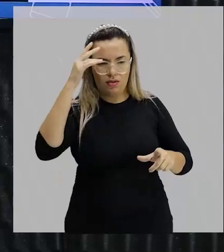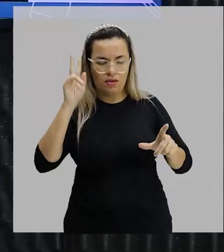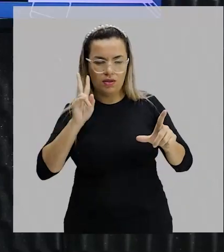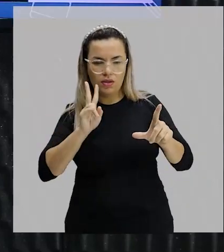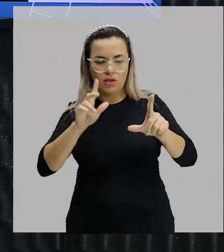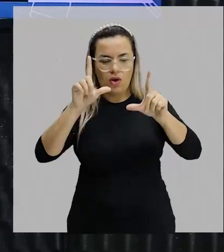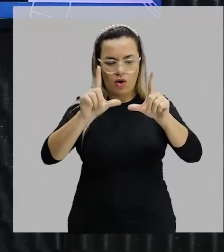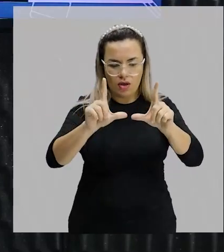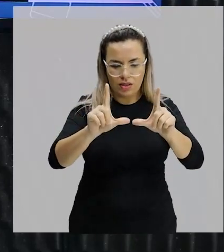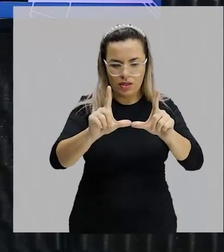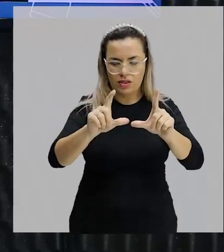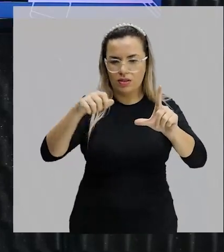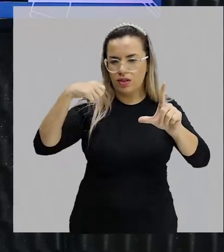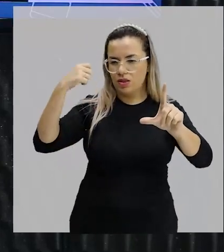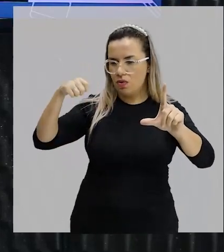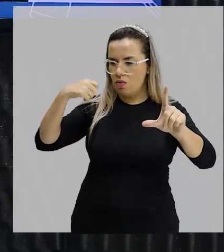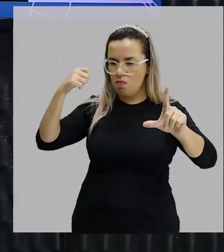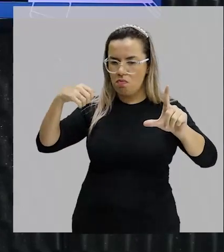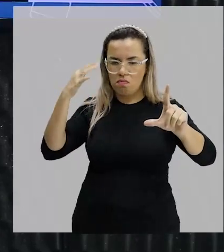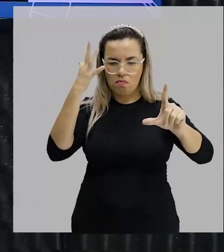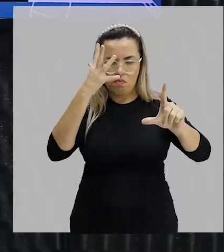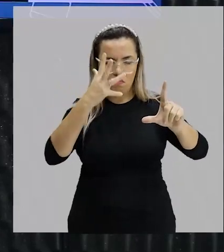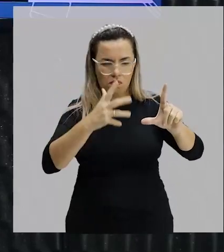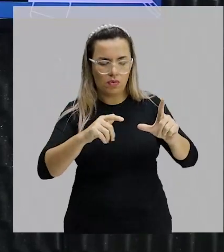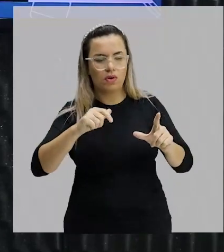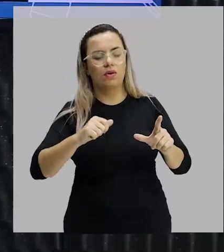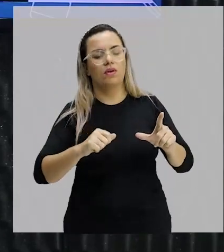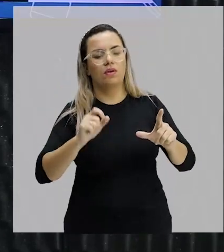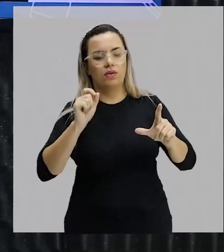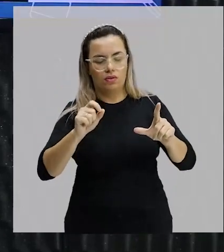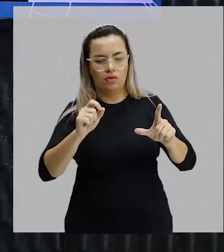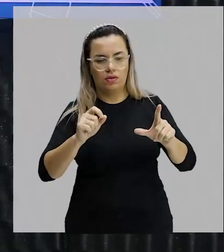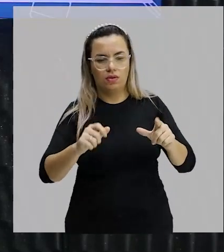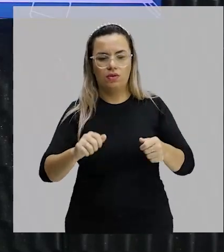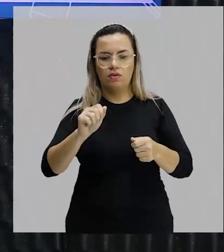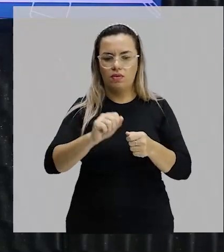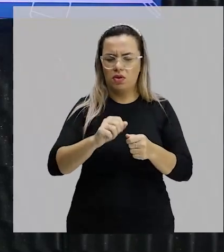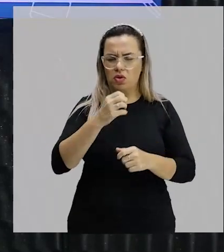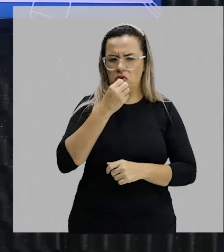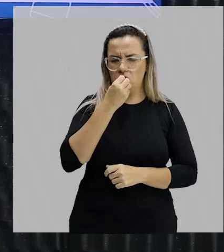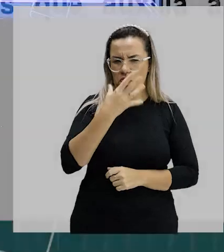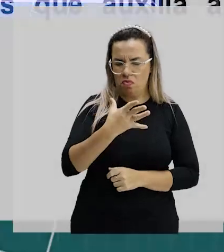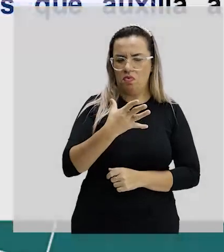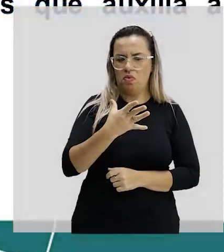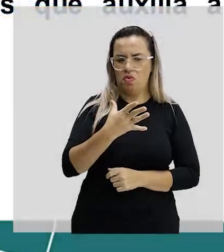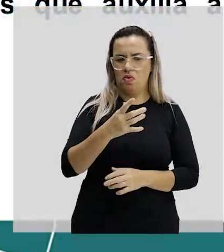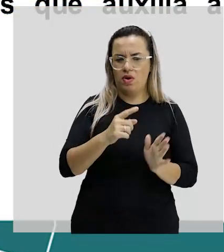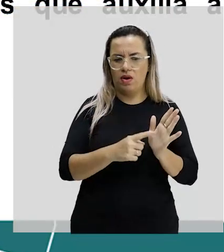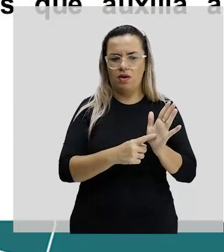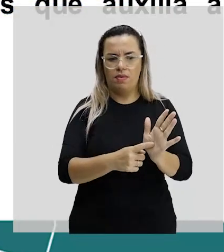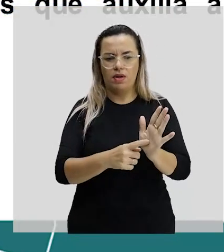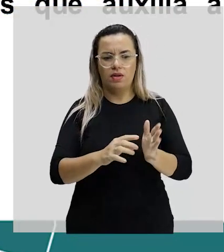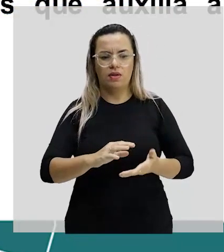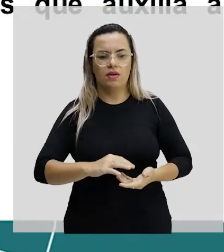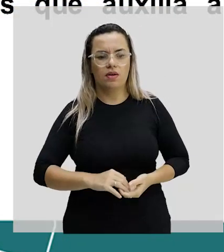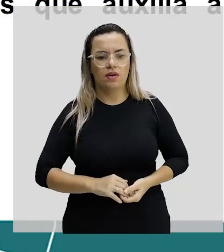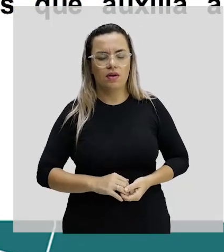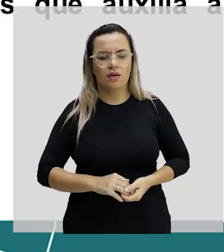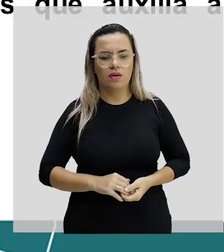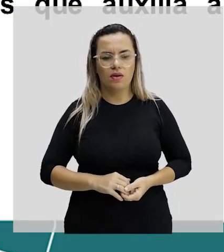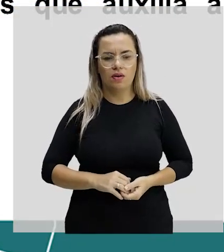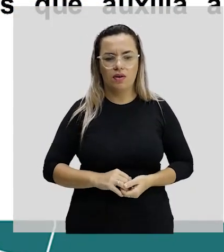falamos desse material em outras aulas, permita que você faça um bom trabalho. Né? Cenografia,